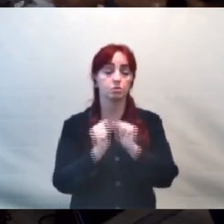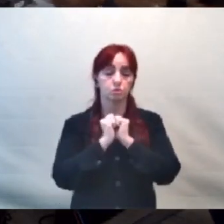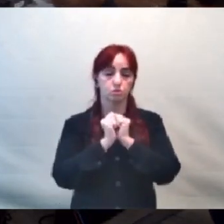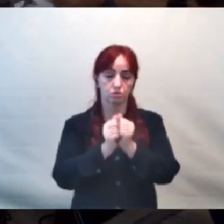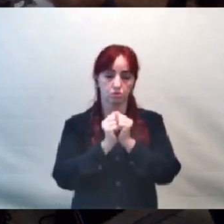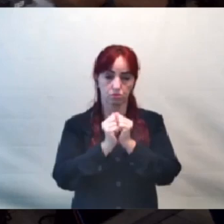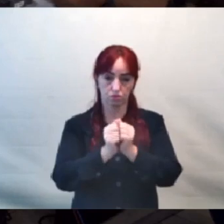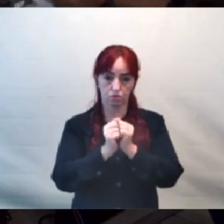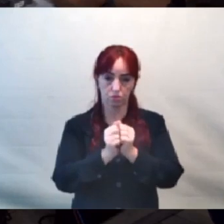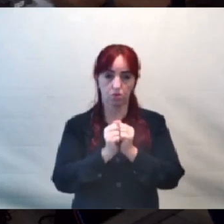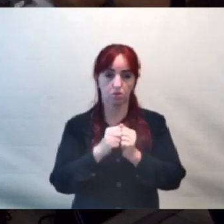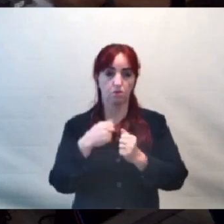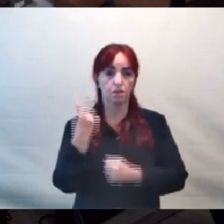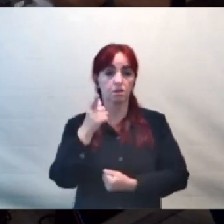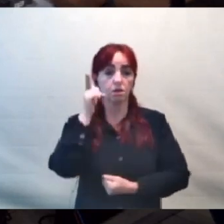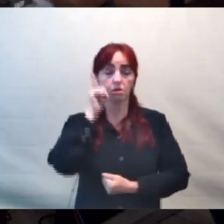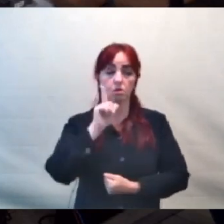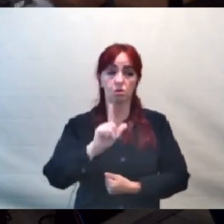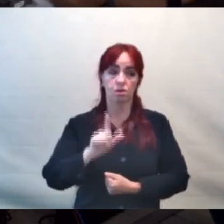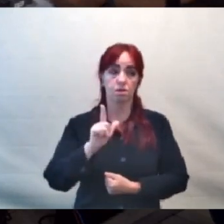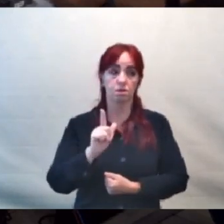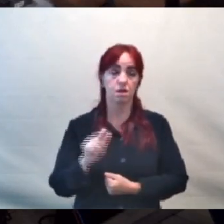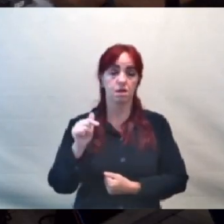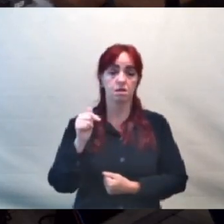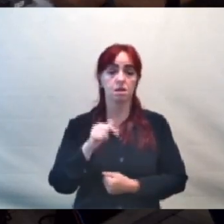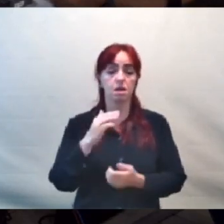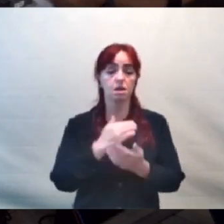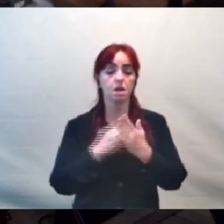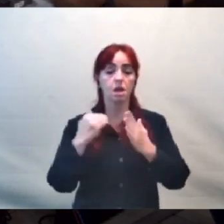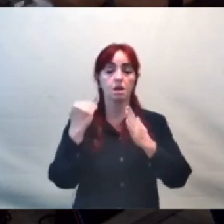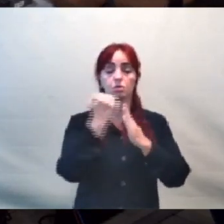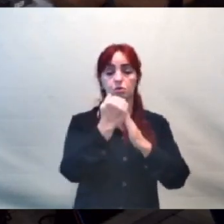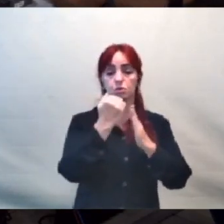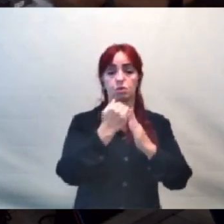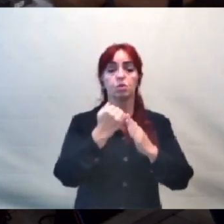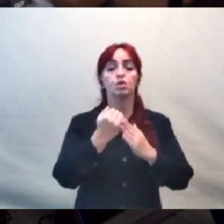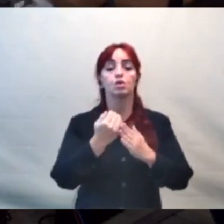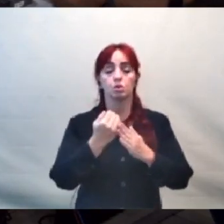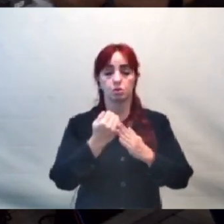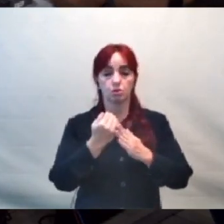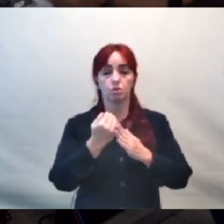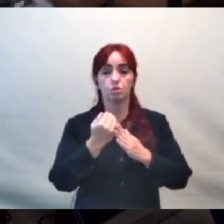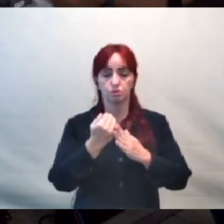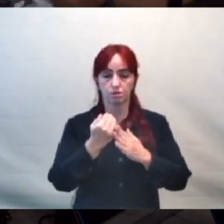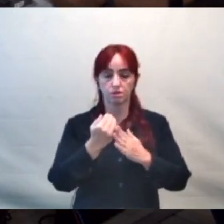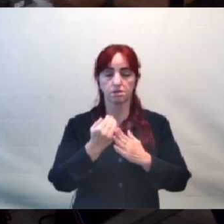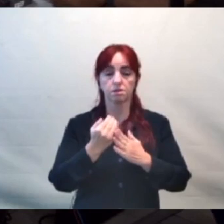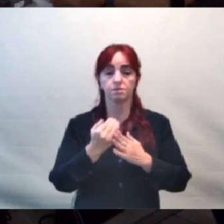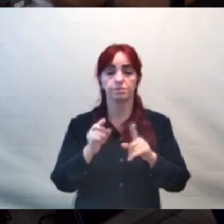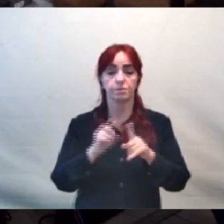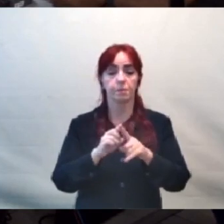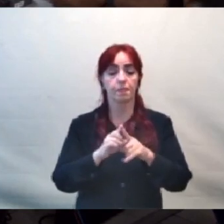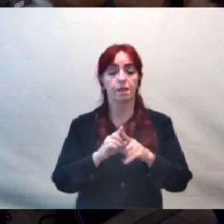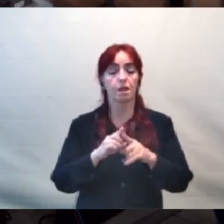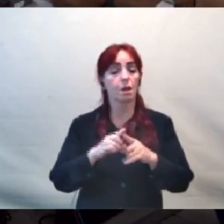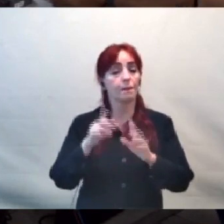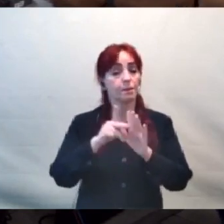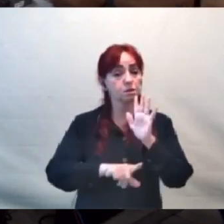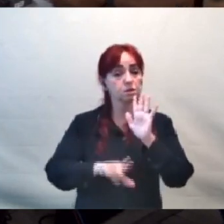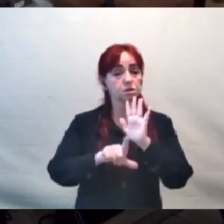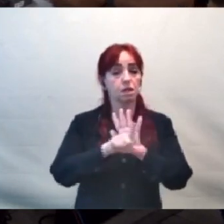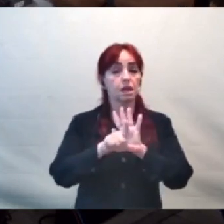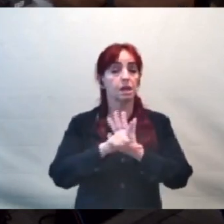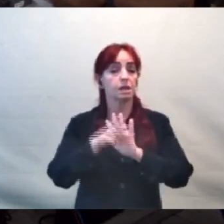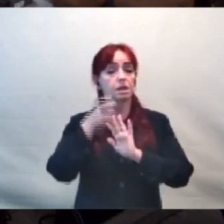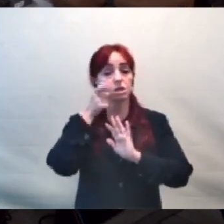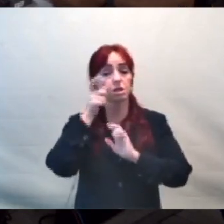para que a gente conquistasse esse reajuste e essas adequações de carreira. Então, eu deixo claro que esse projeto de lei é um projeto de interesse dos trabalhadores